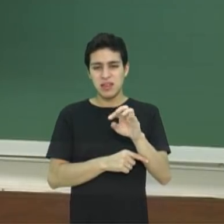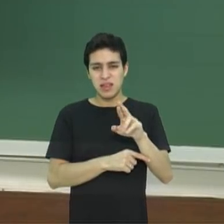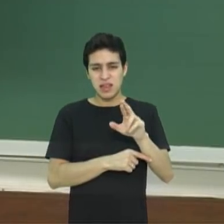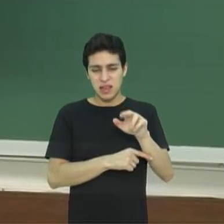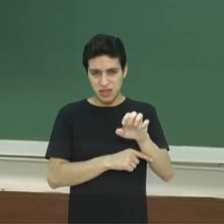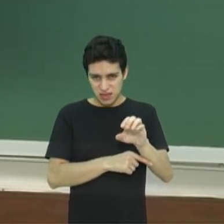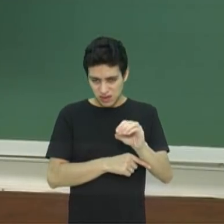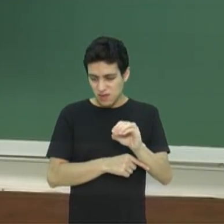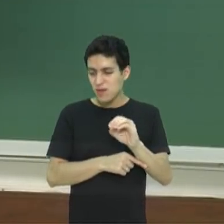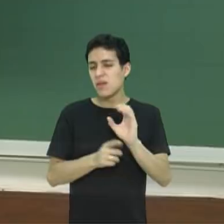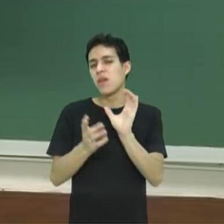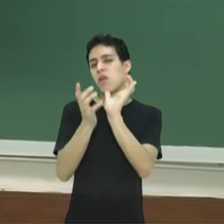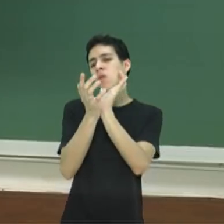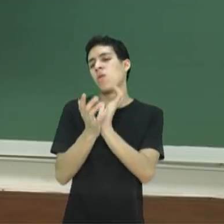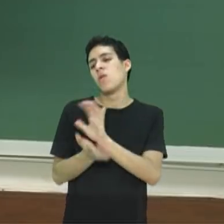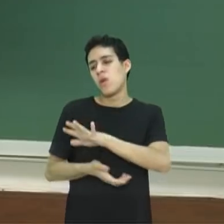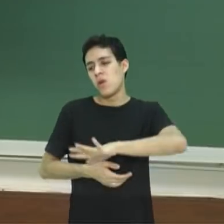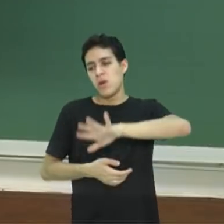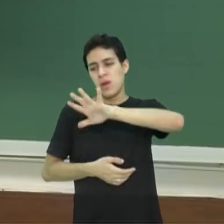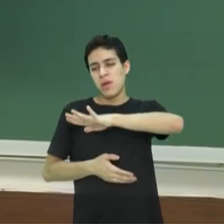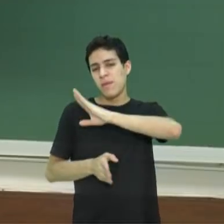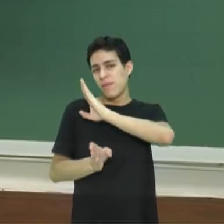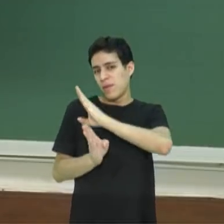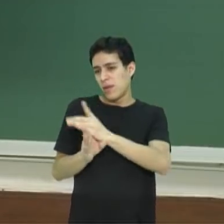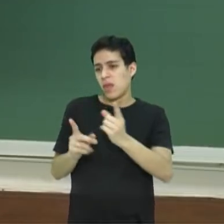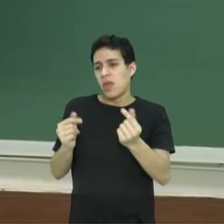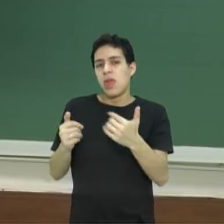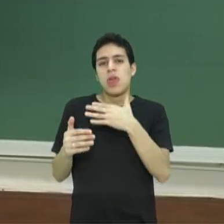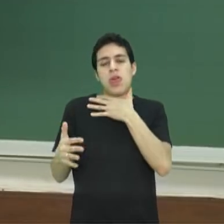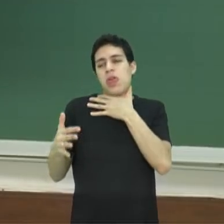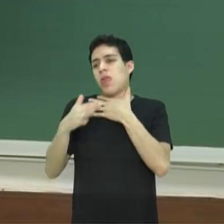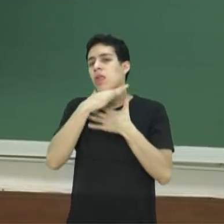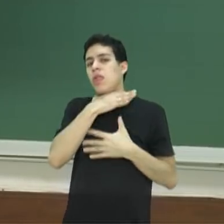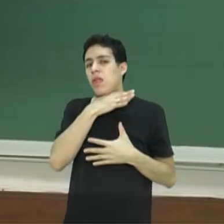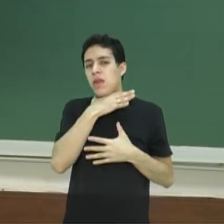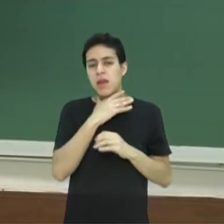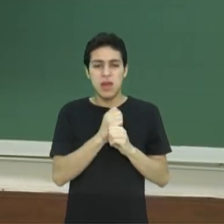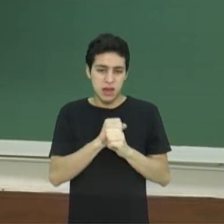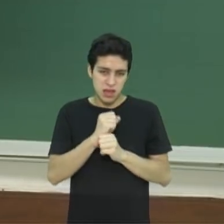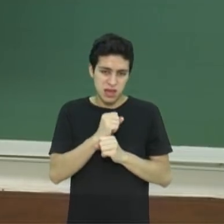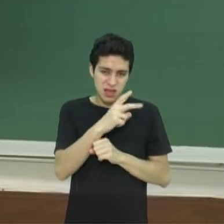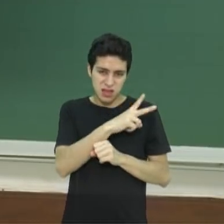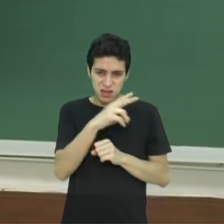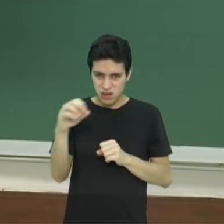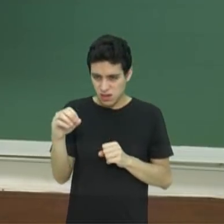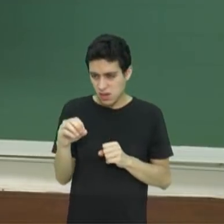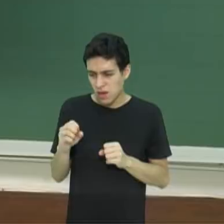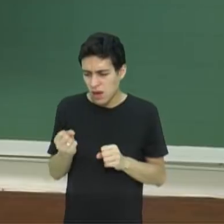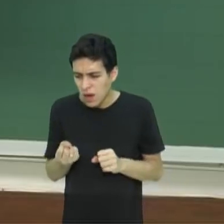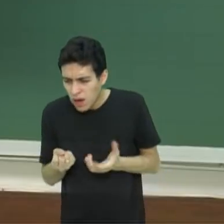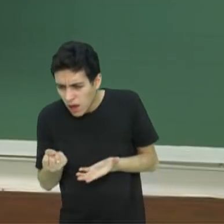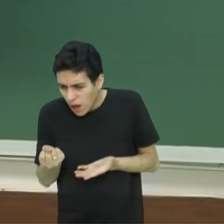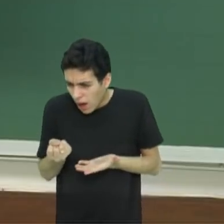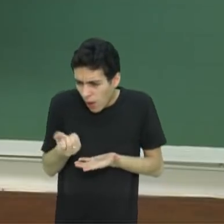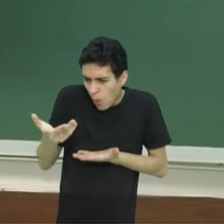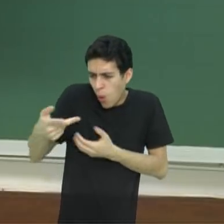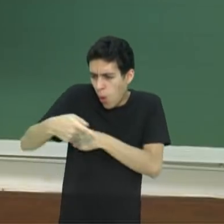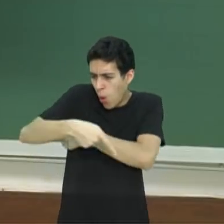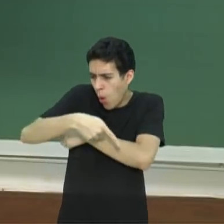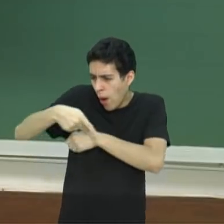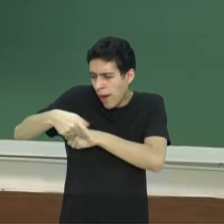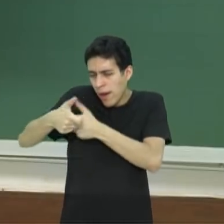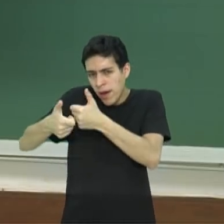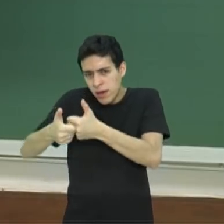eles, por conta da crise financeira, que nós tivemos também dos anos 2000, alguns países aqui, as